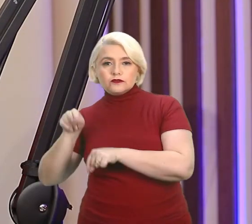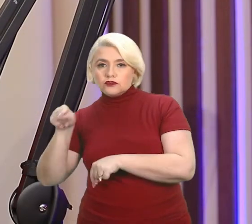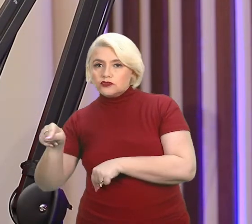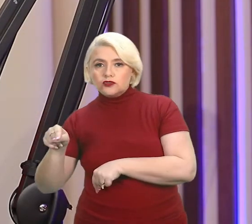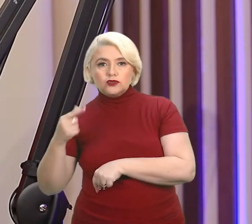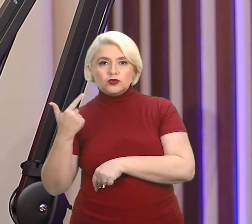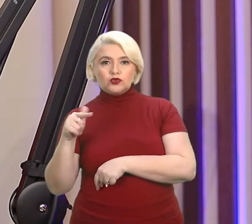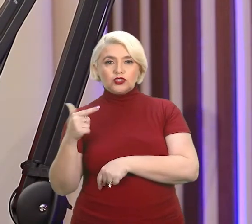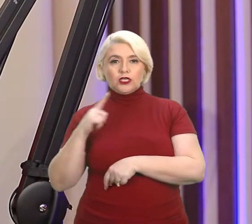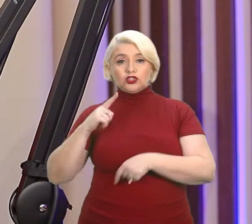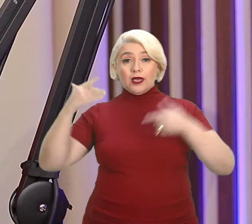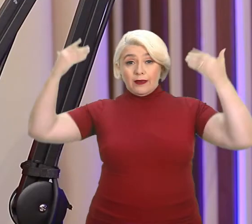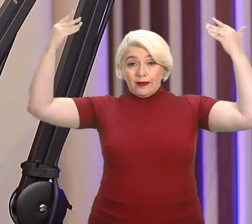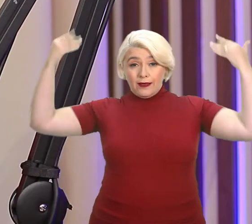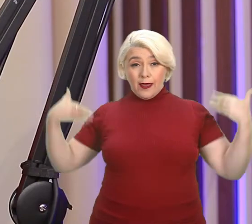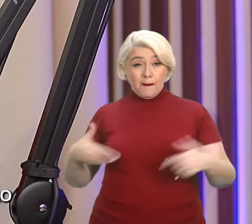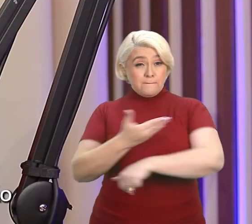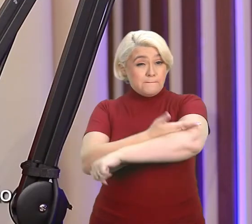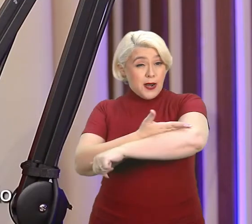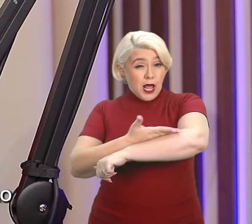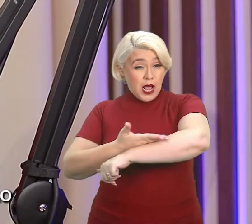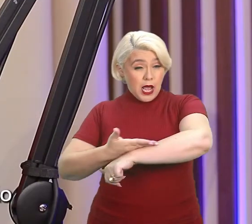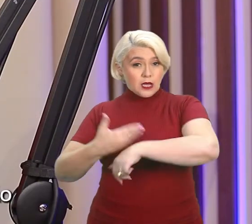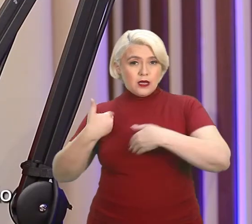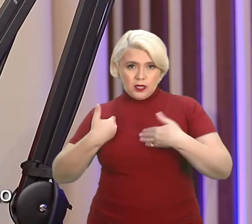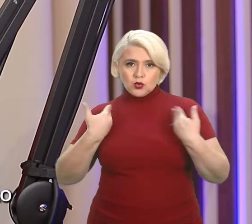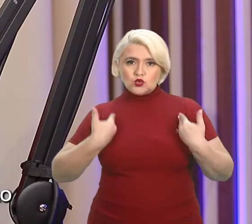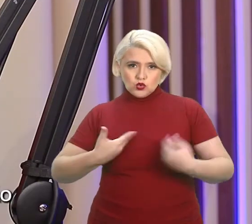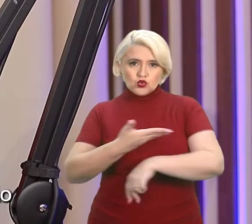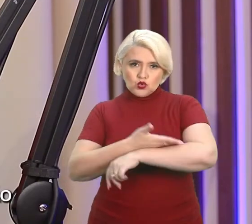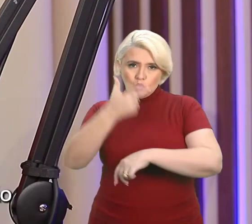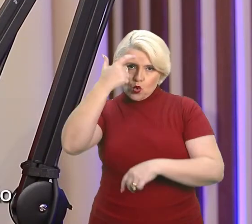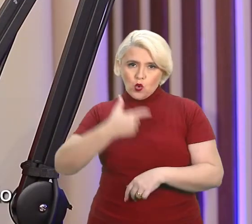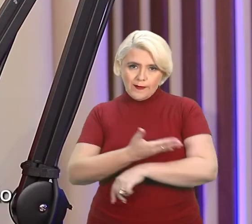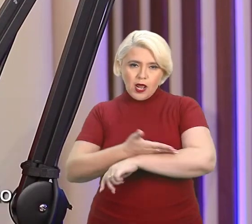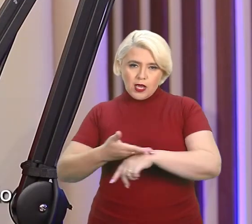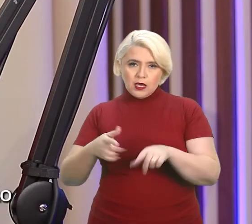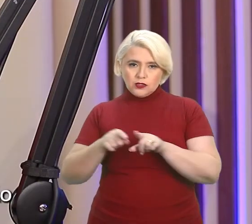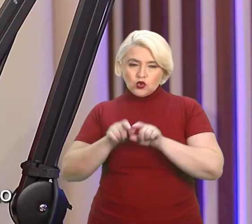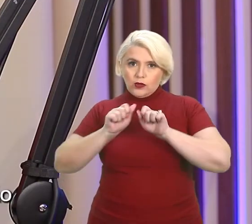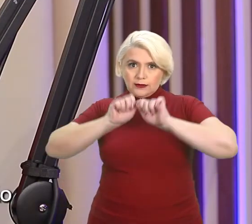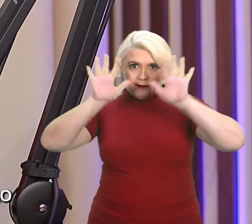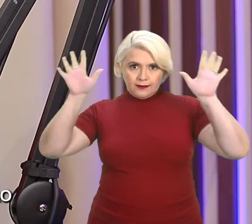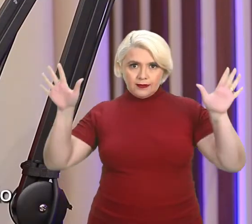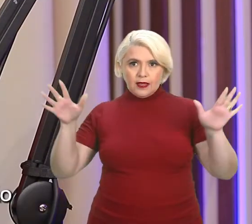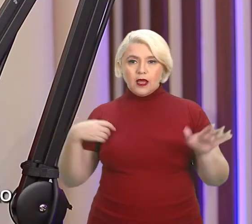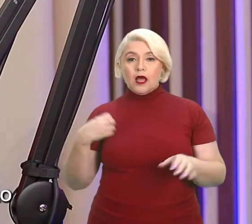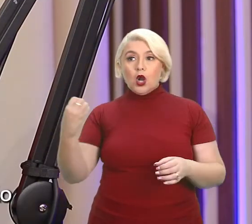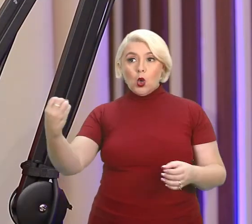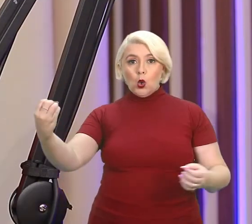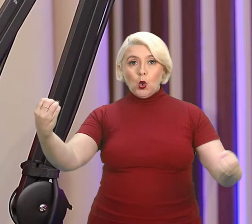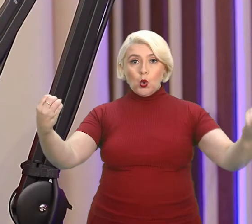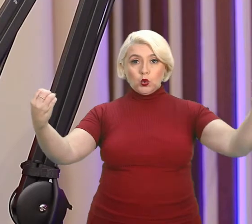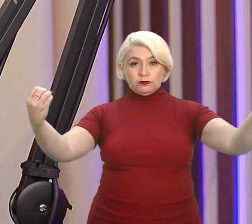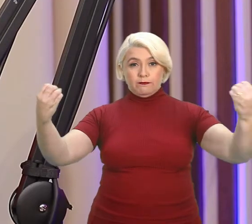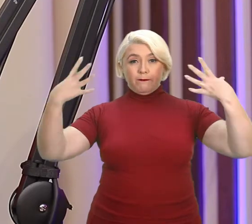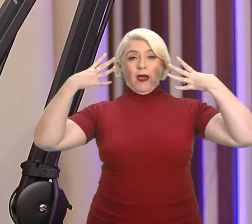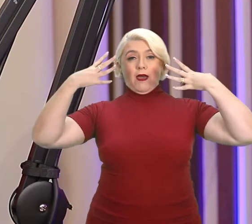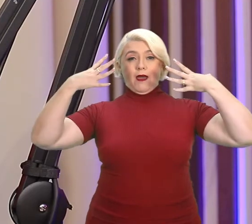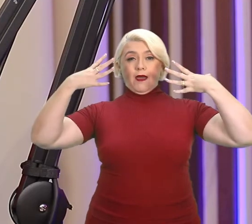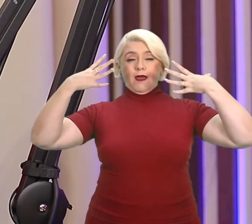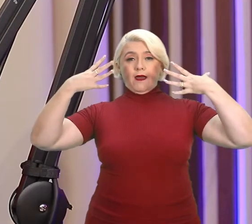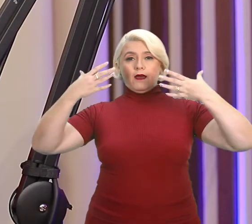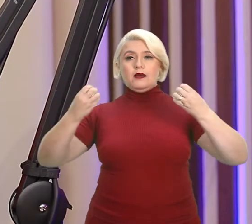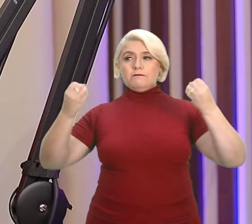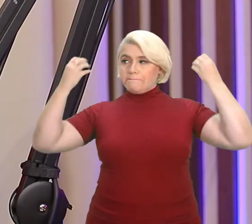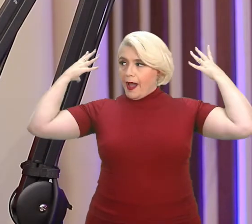Antônio, a parede era branca. Eu sou uma pessoa transparente, eu não sou branca, né, Antônio? Sou transparente. Aí a iluminação